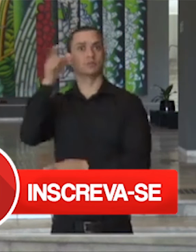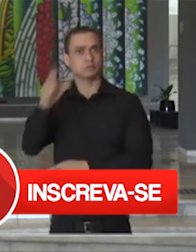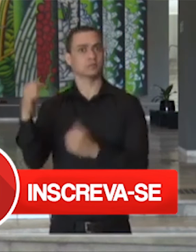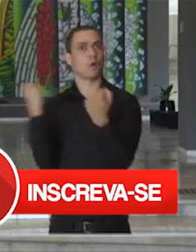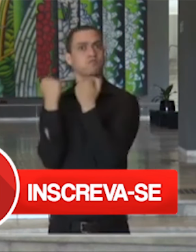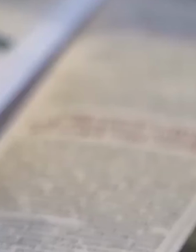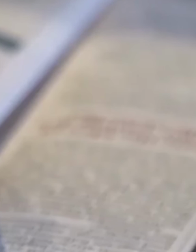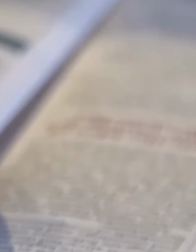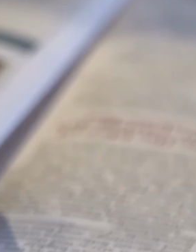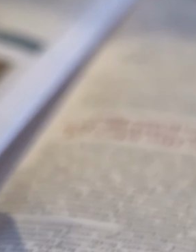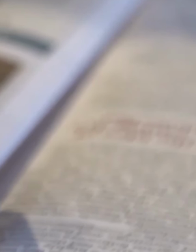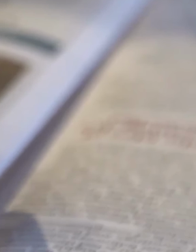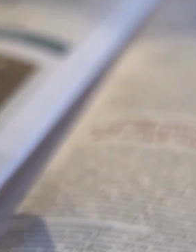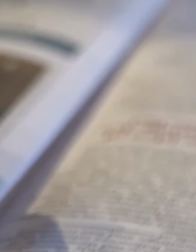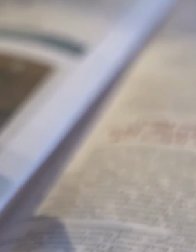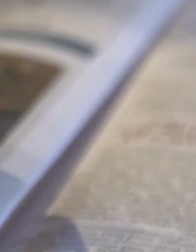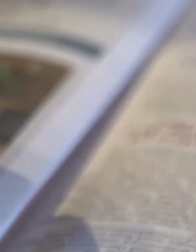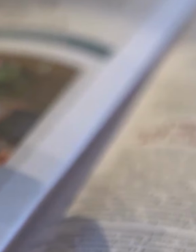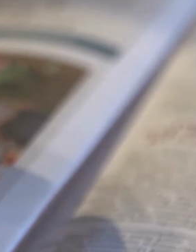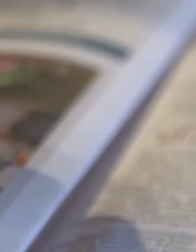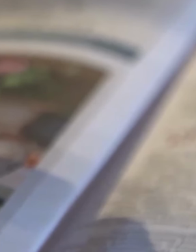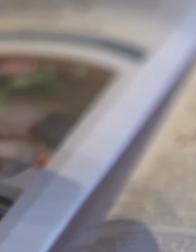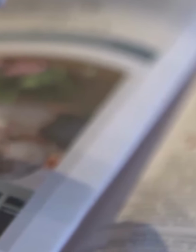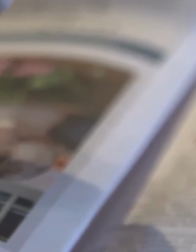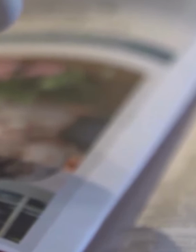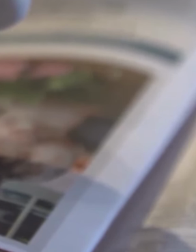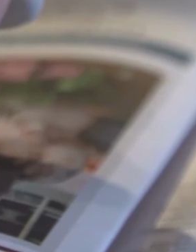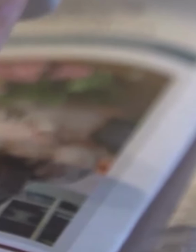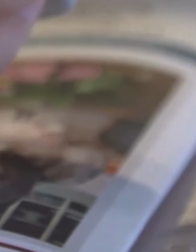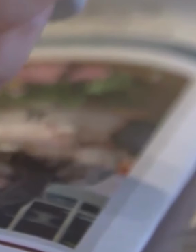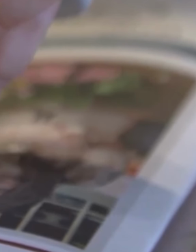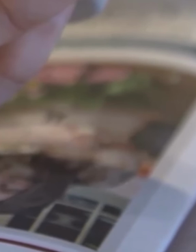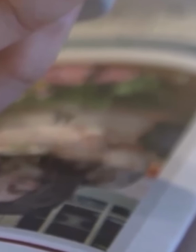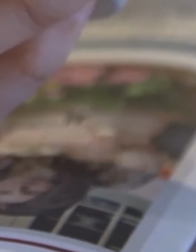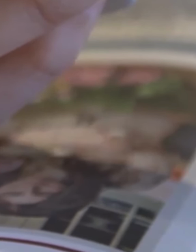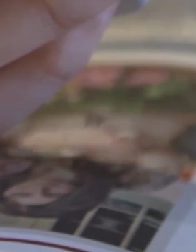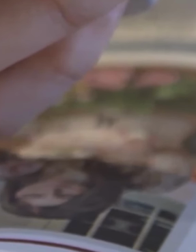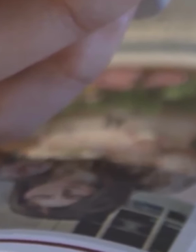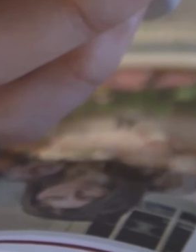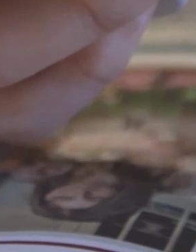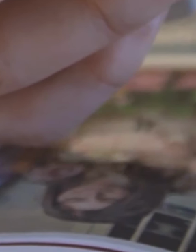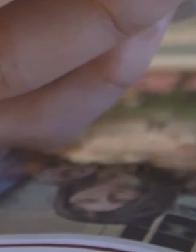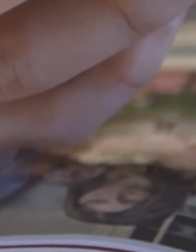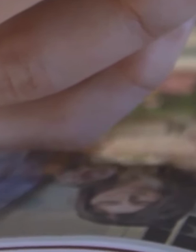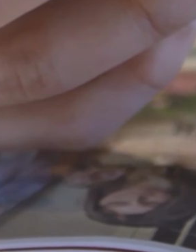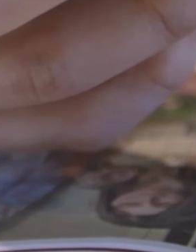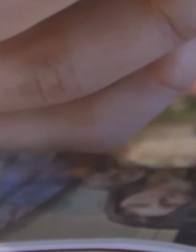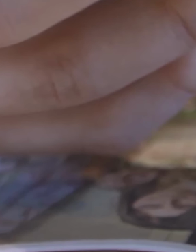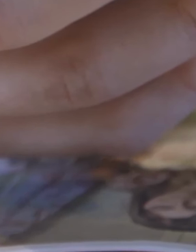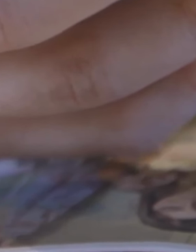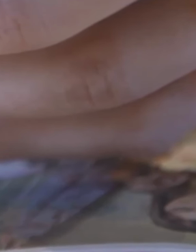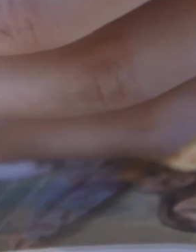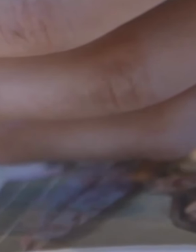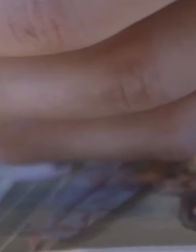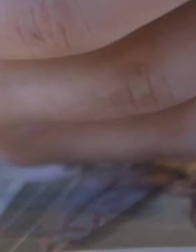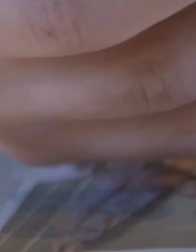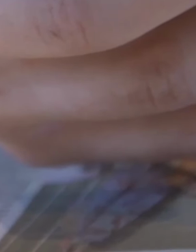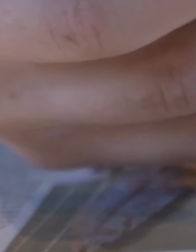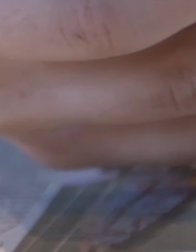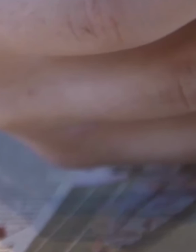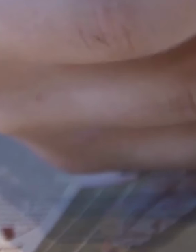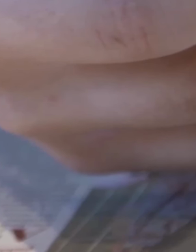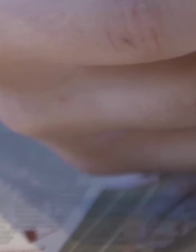baixa renda. Jornal está em tudo, porque a informação está em todo lugar. Jornal está em tudo.